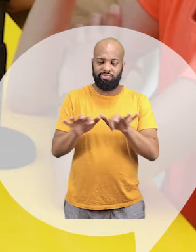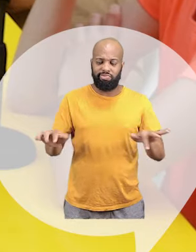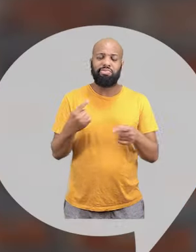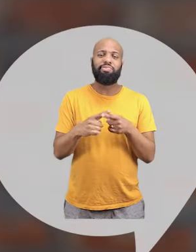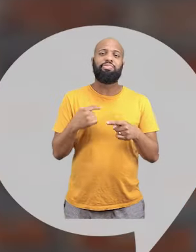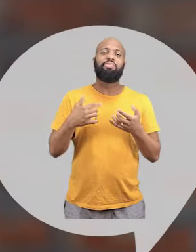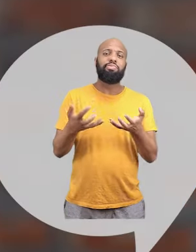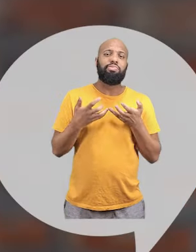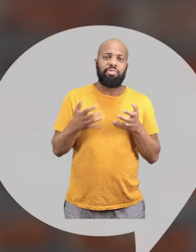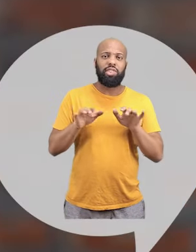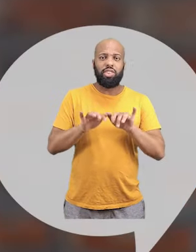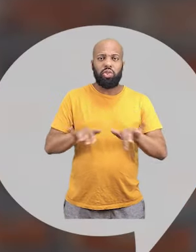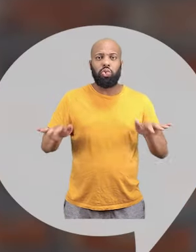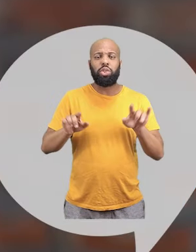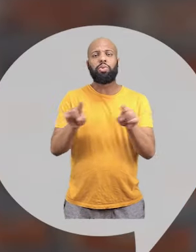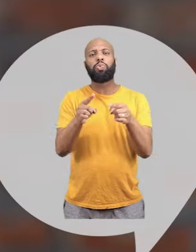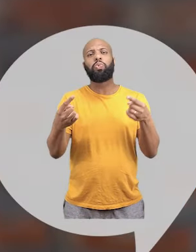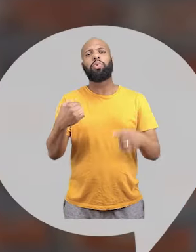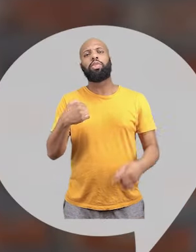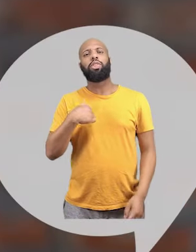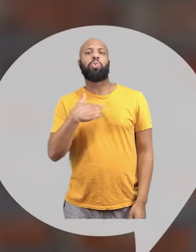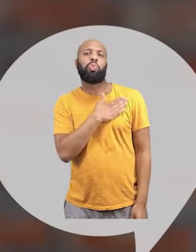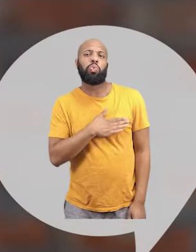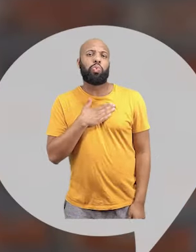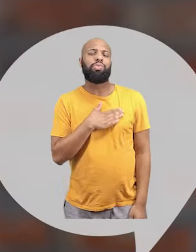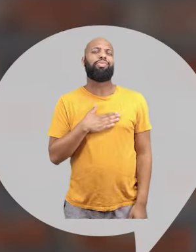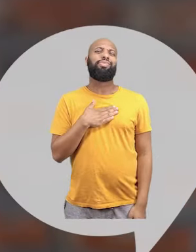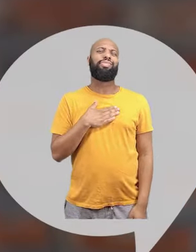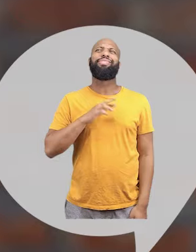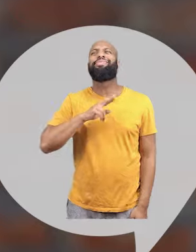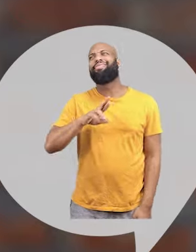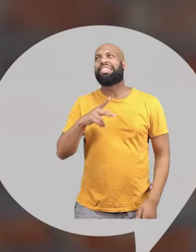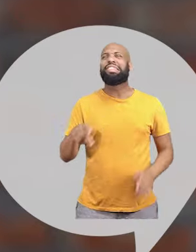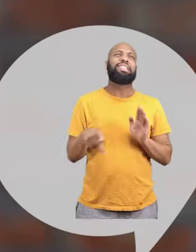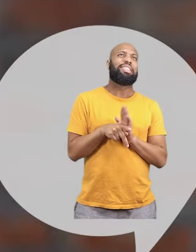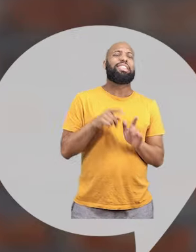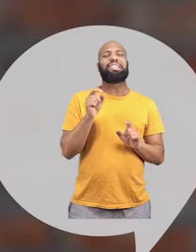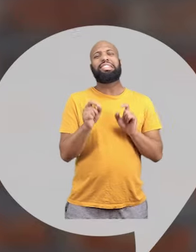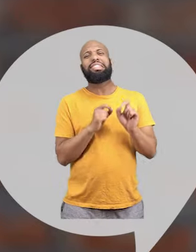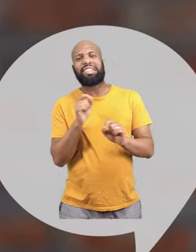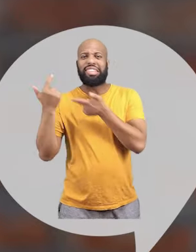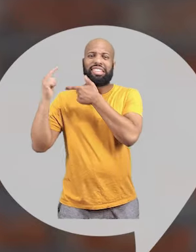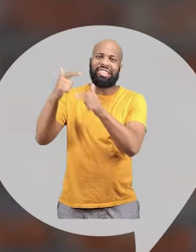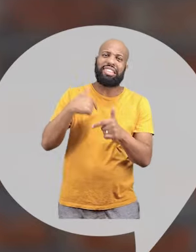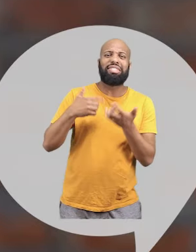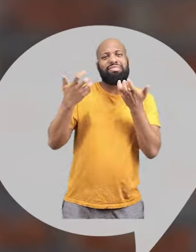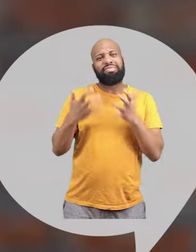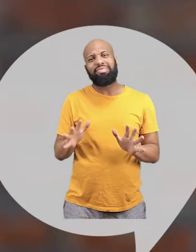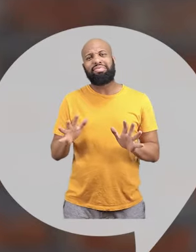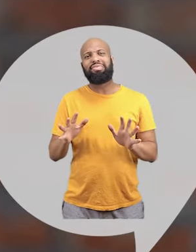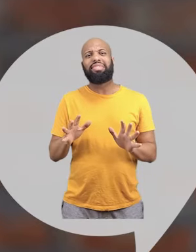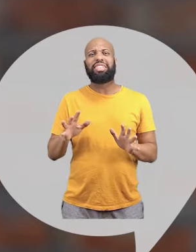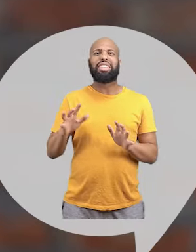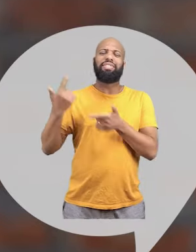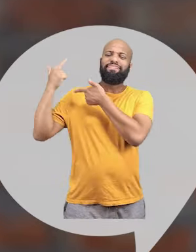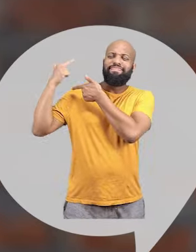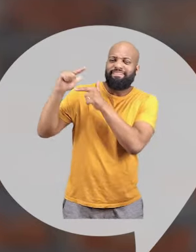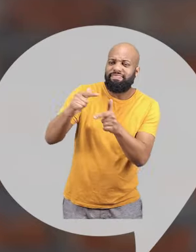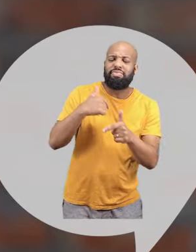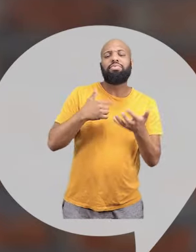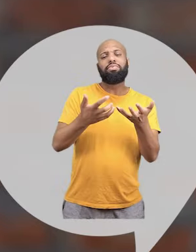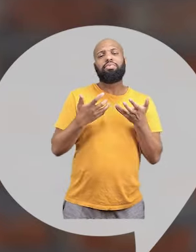complicado porque eu queria tocar músicas que eu gosto e não tipo clássico eu não queria tocar